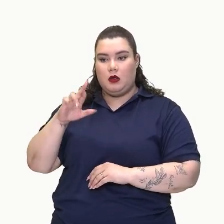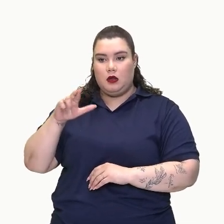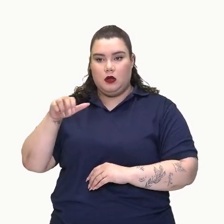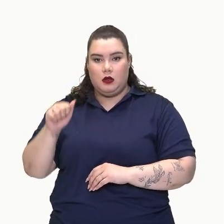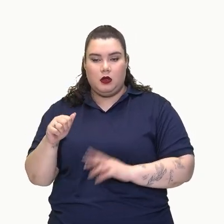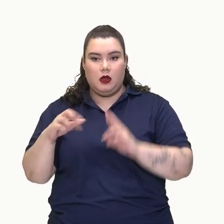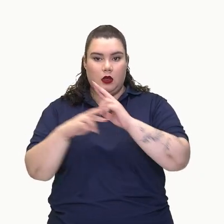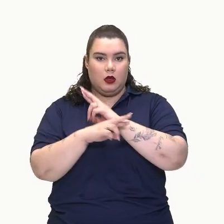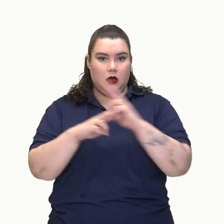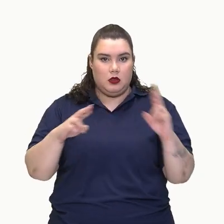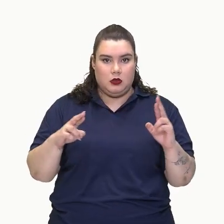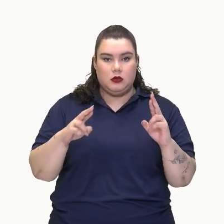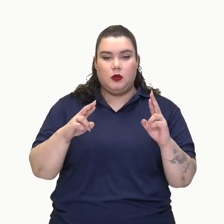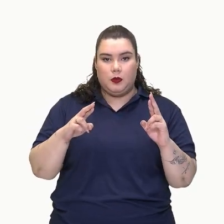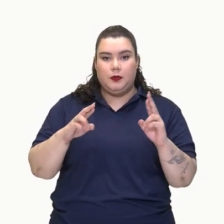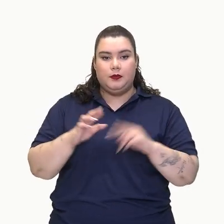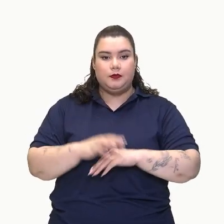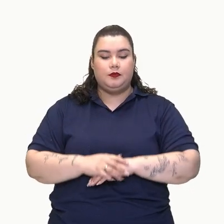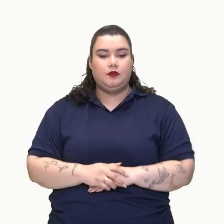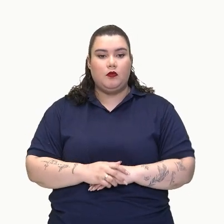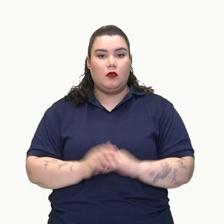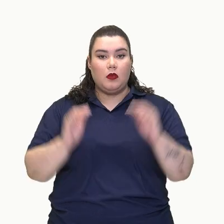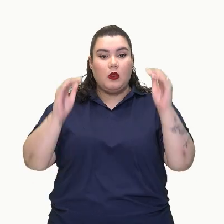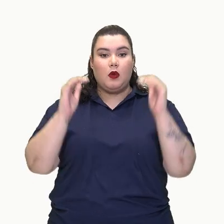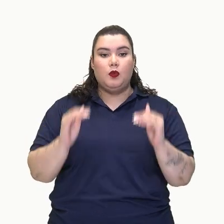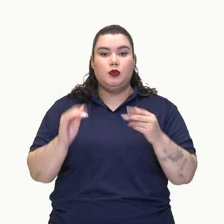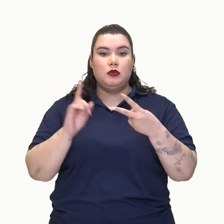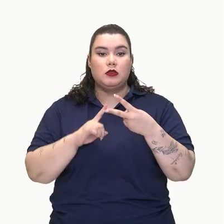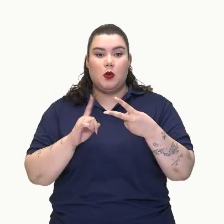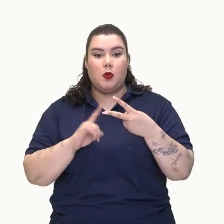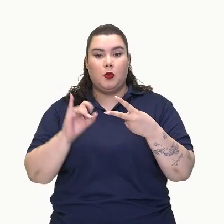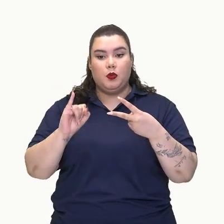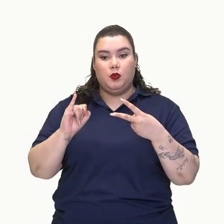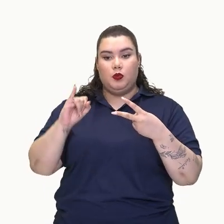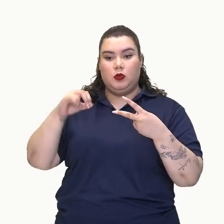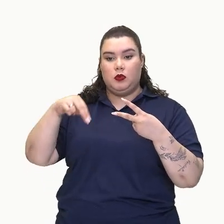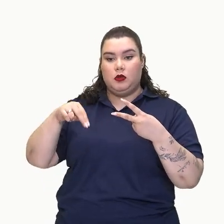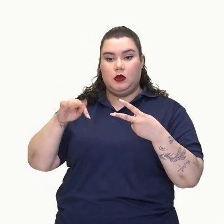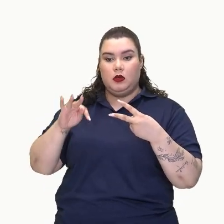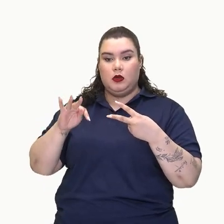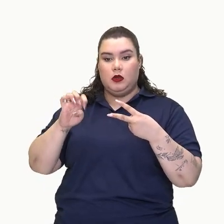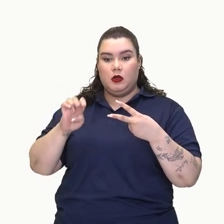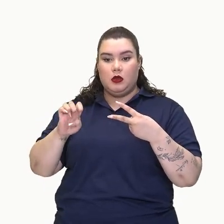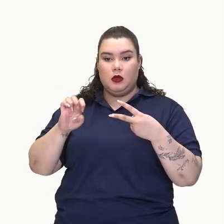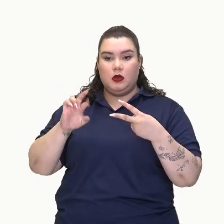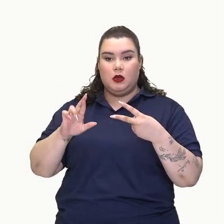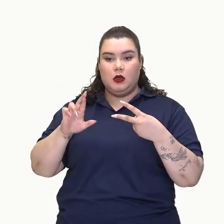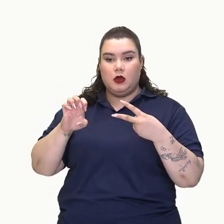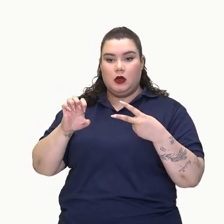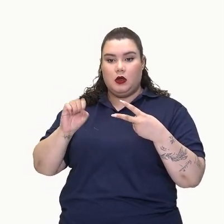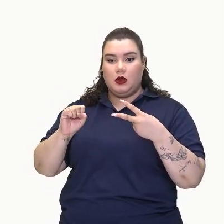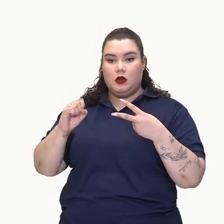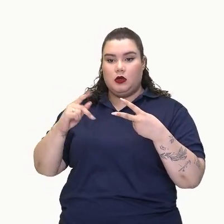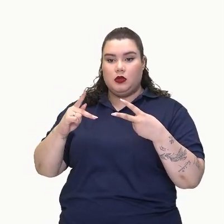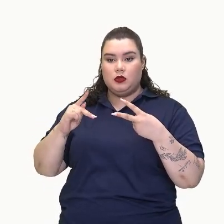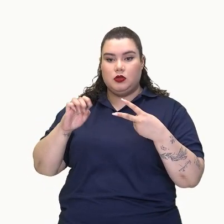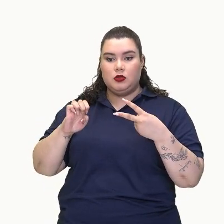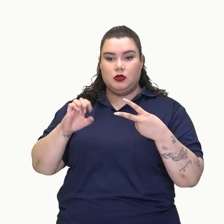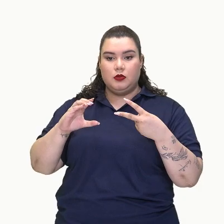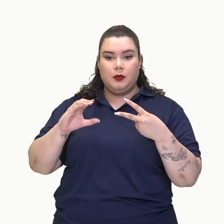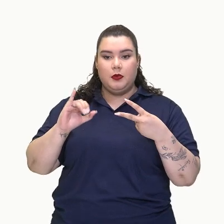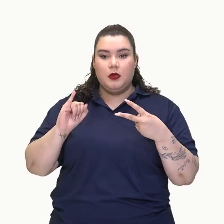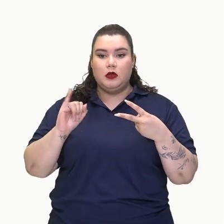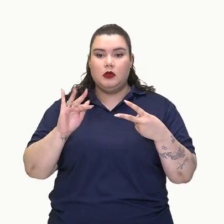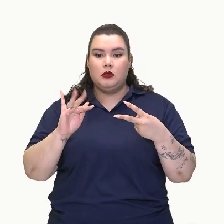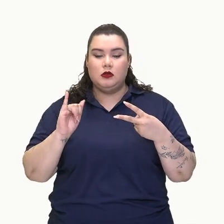indivíduos que são da mesma espécie. E quando observarmos a palavra interespecífica, essa